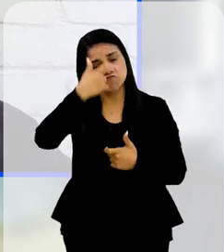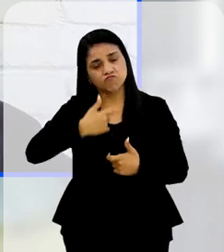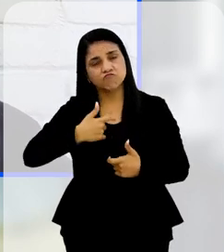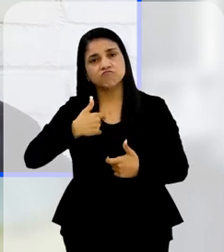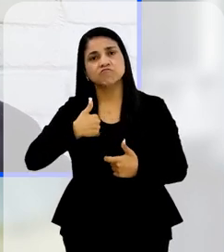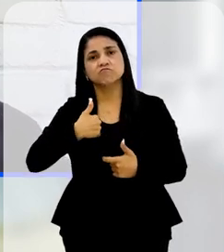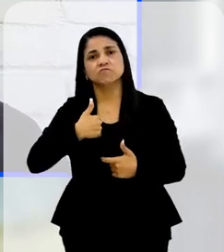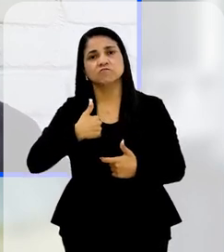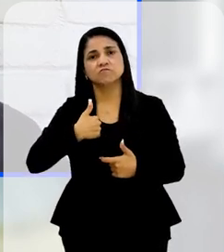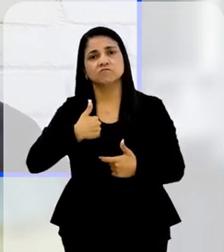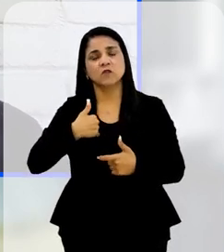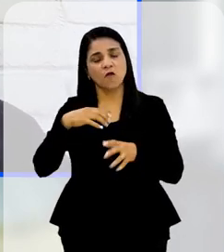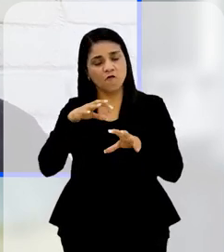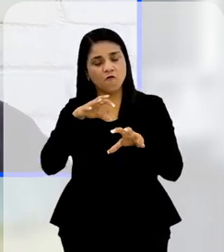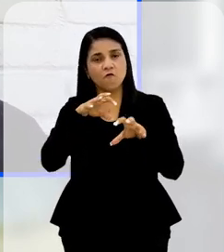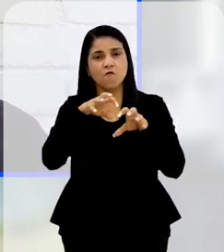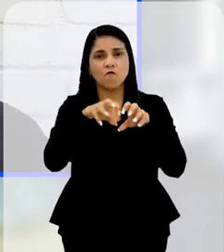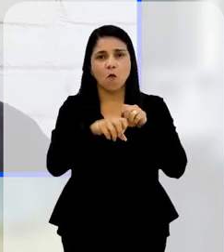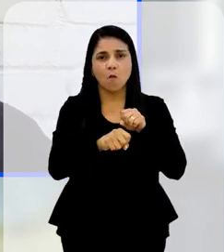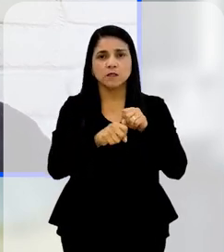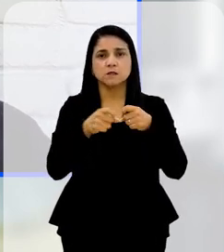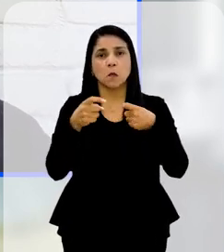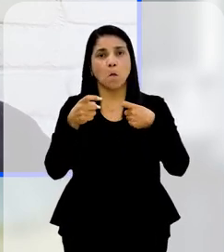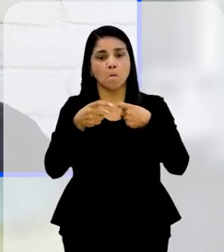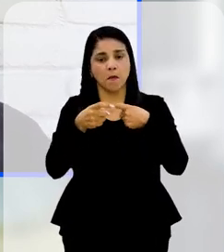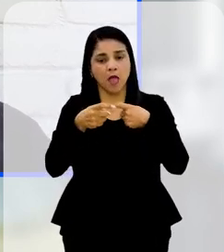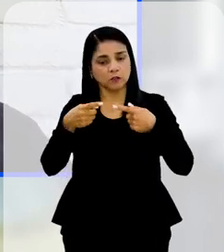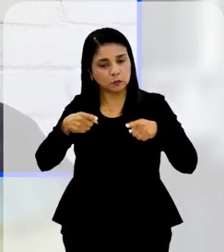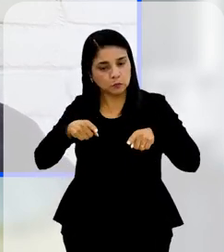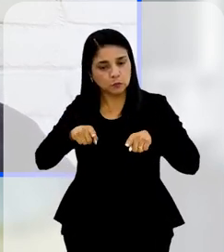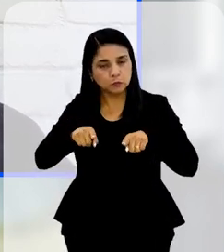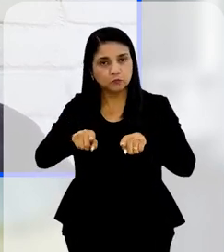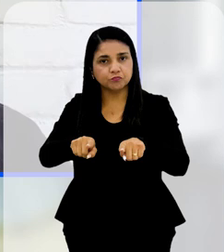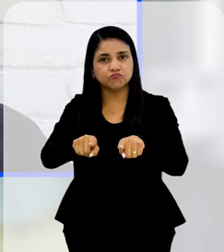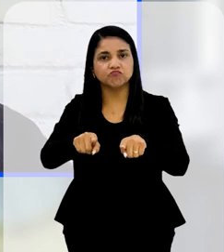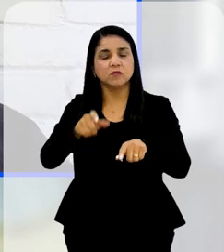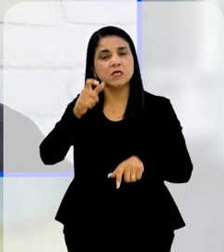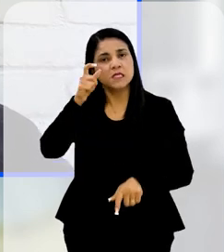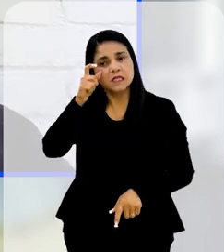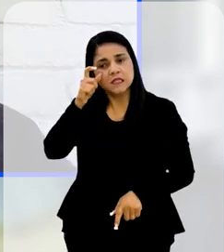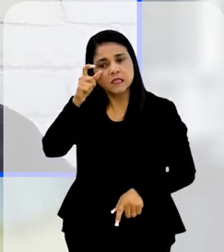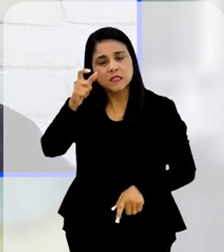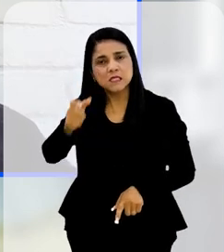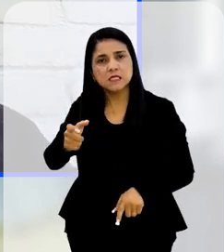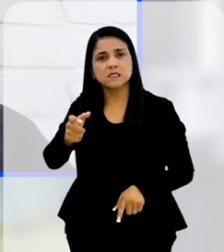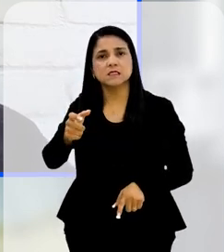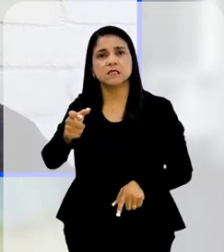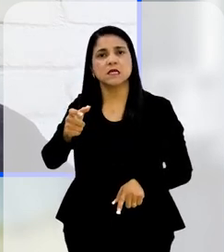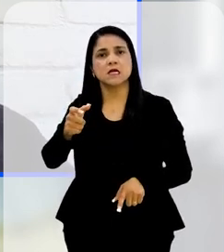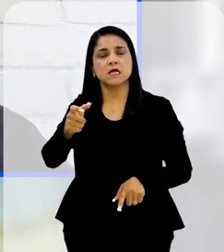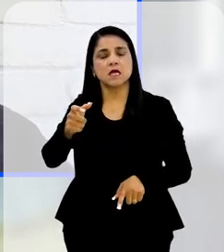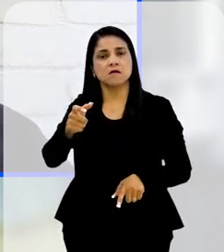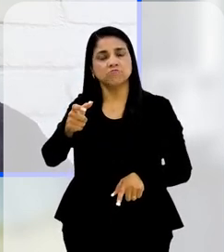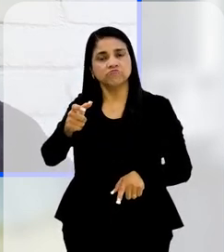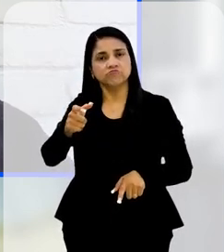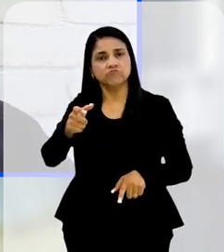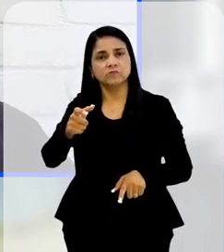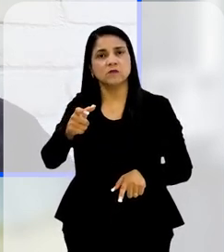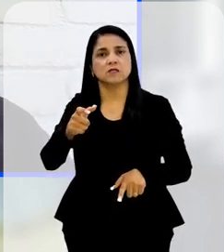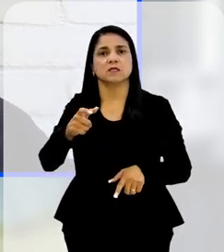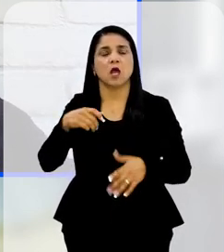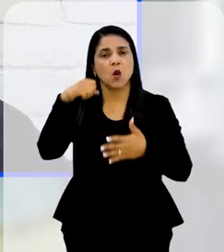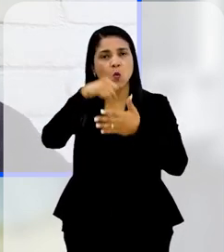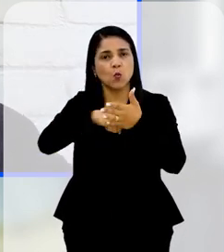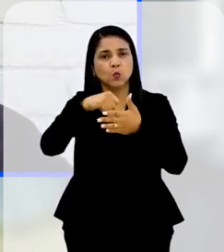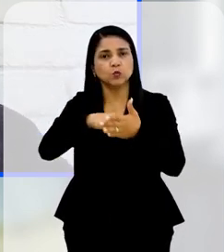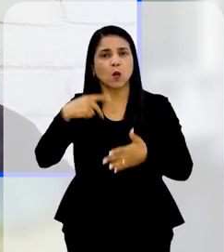a também me interessar e me envolver na luta política por uma saúde pública de melhor qualidade. Isso